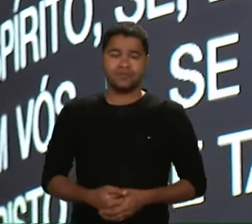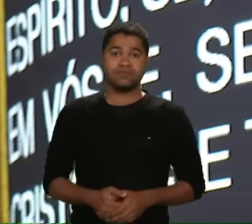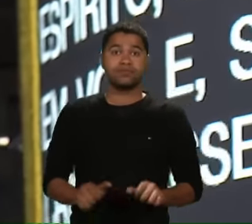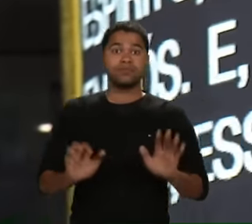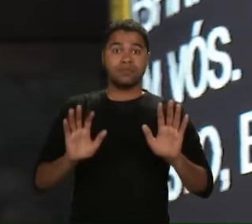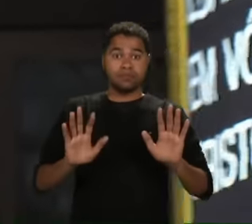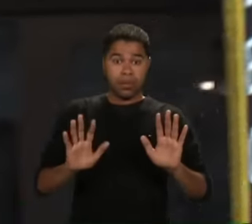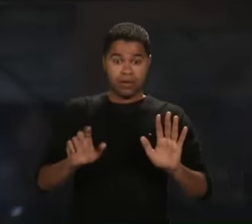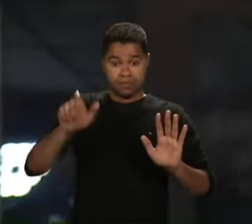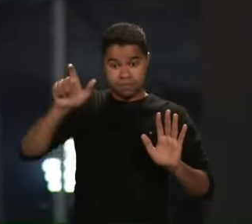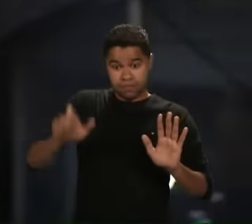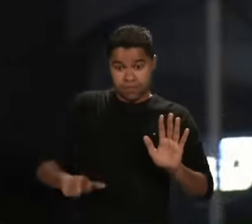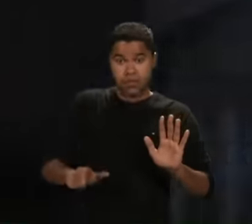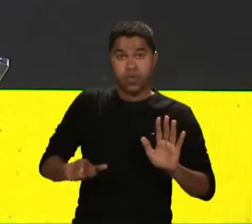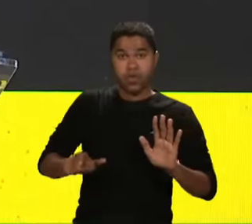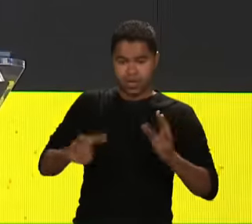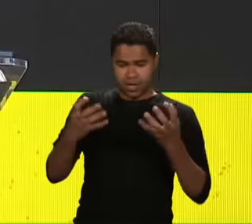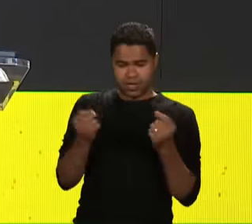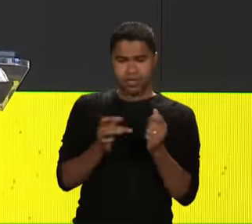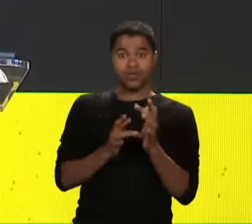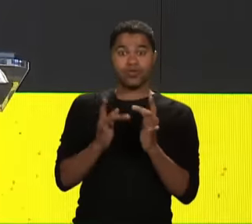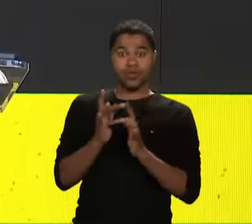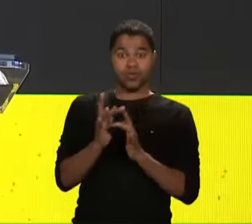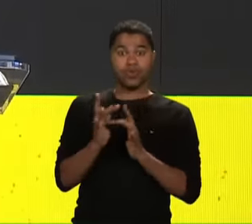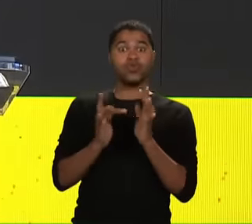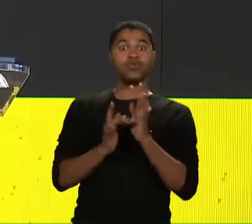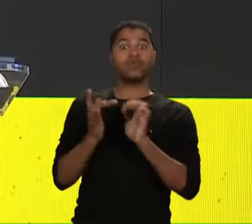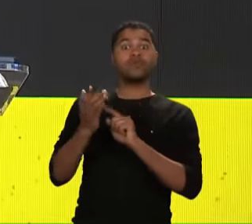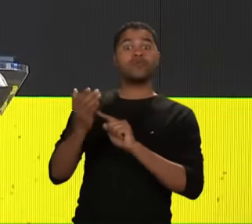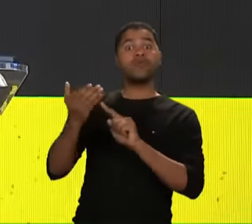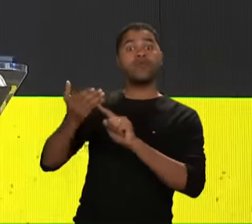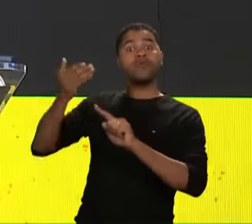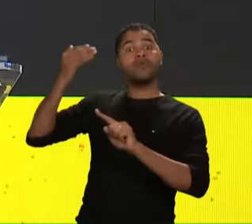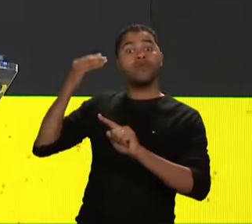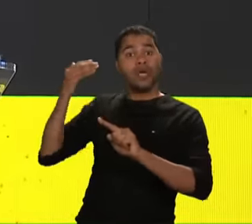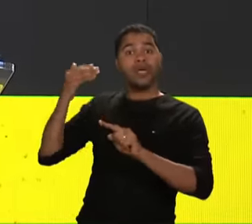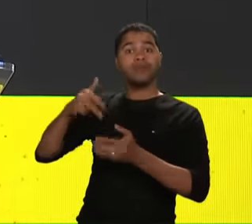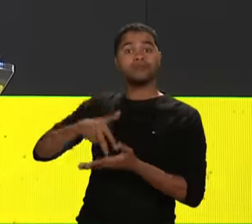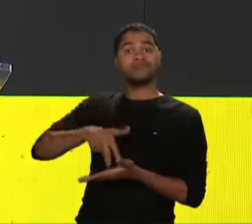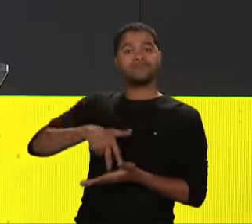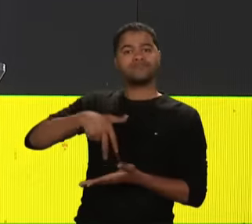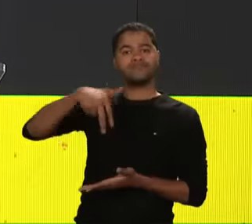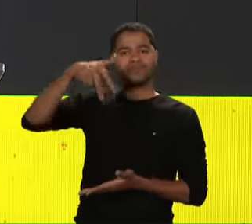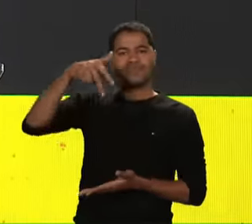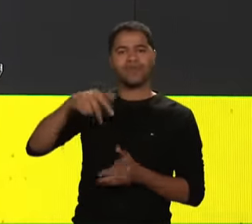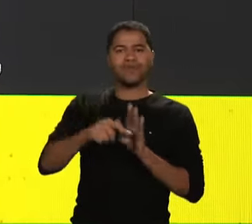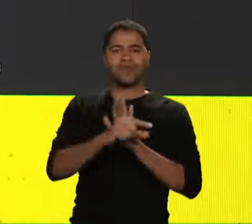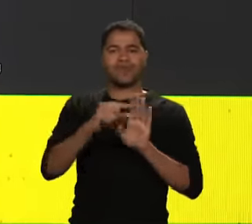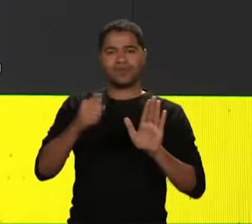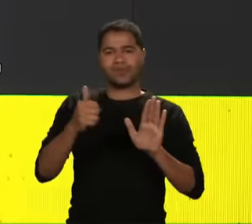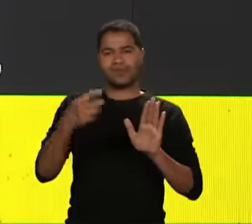tem Jesus, ele ressuscitou, ele tem a nova vida. Olha o versículo 13,